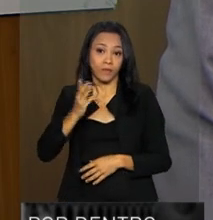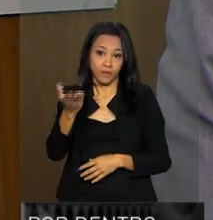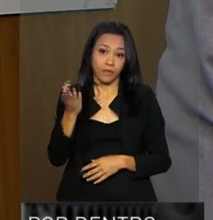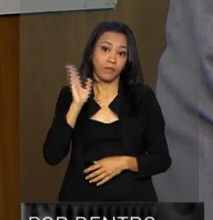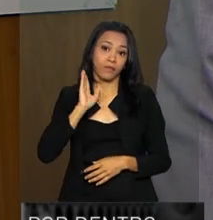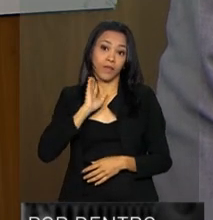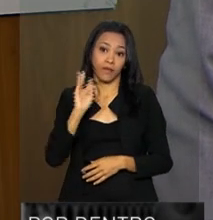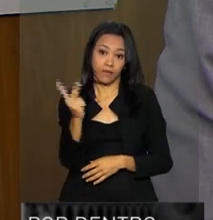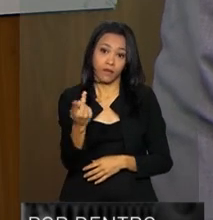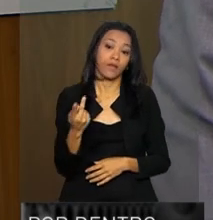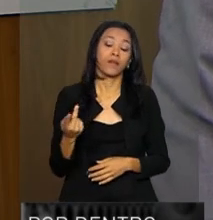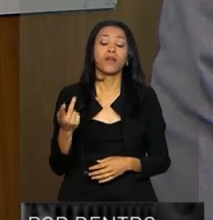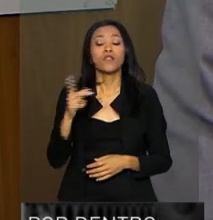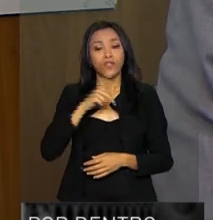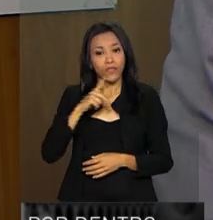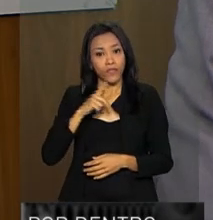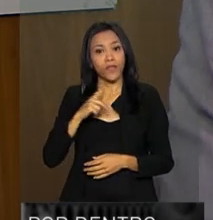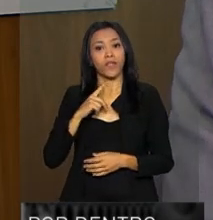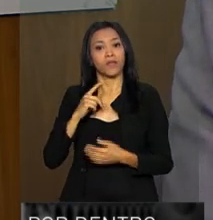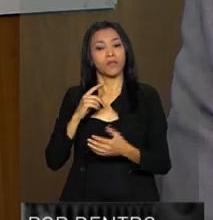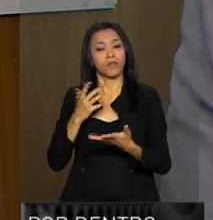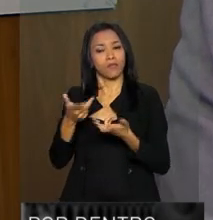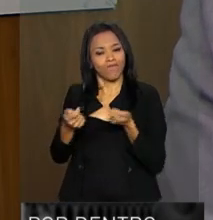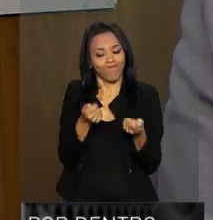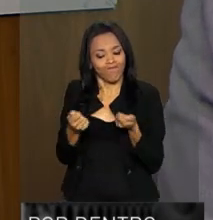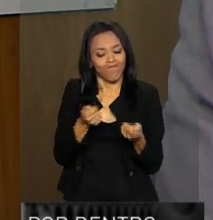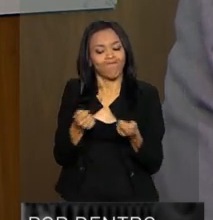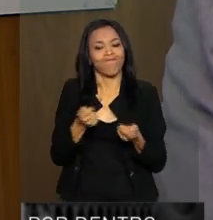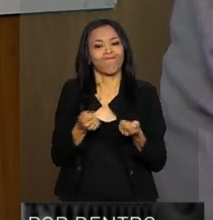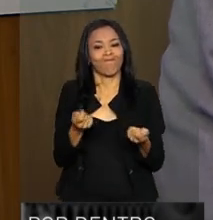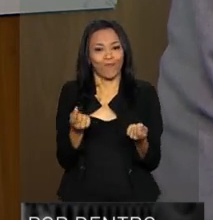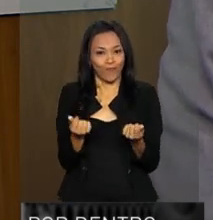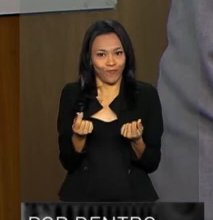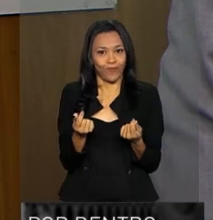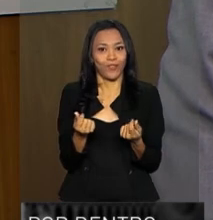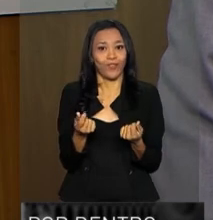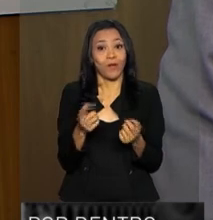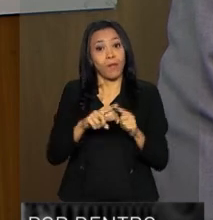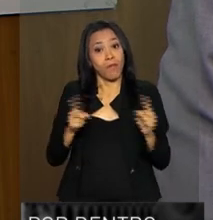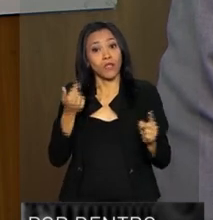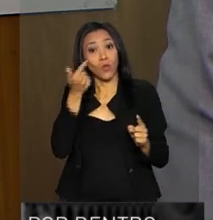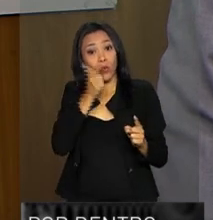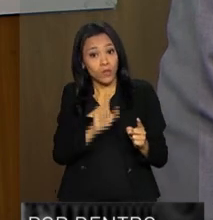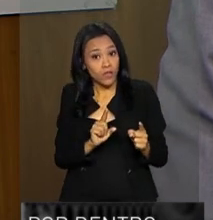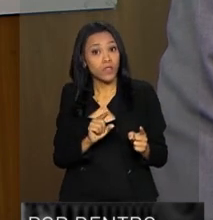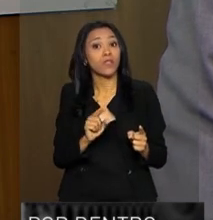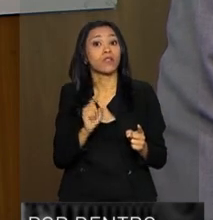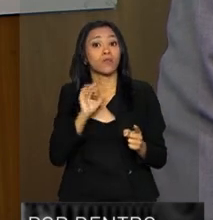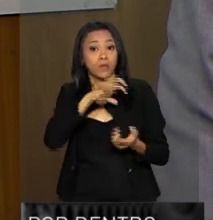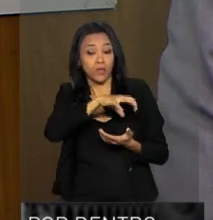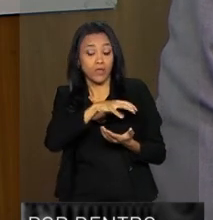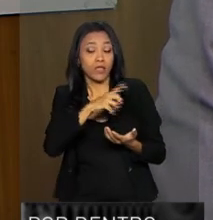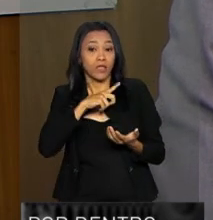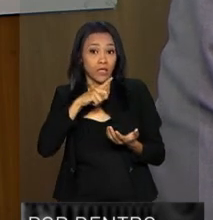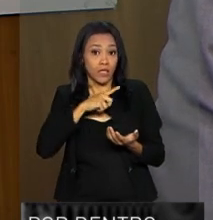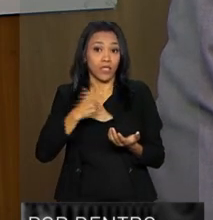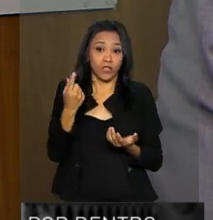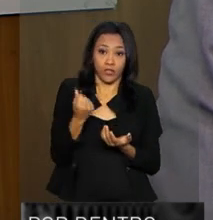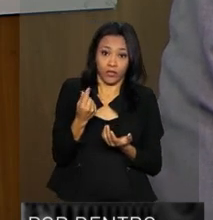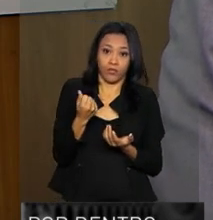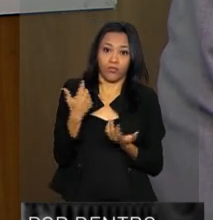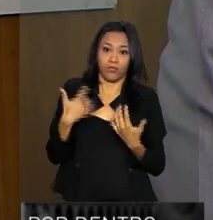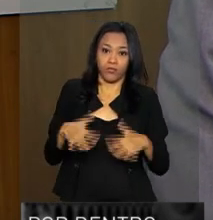no início do ano no orçamento do ministério da cultura mas conseguimos reverter uma parte significativa disso é